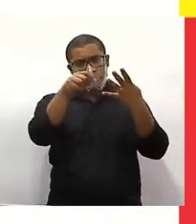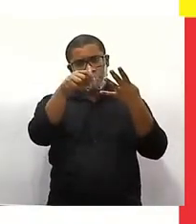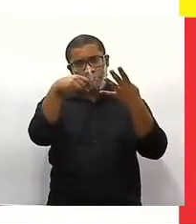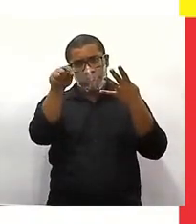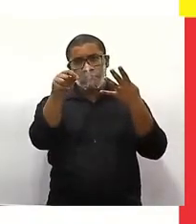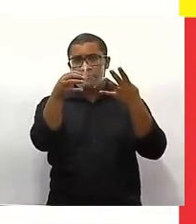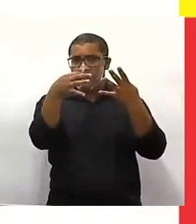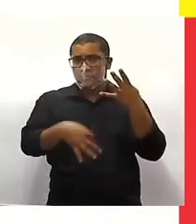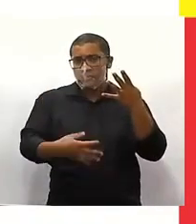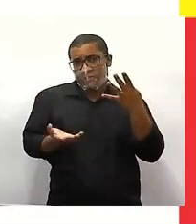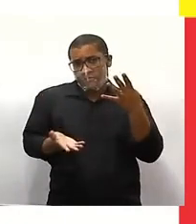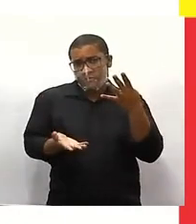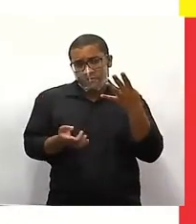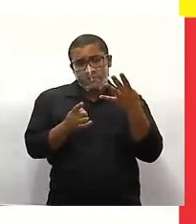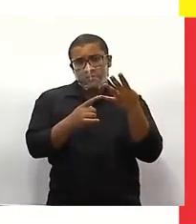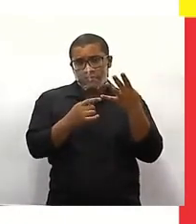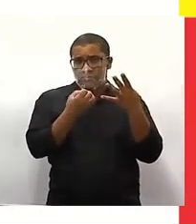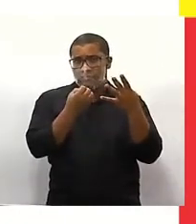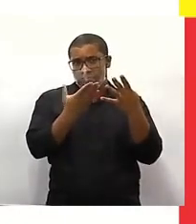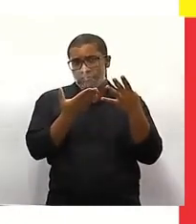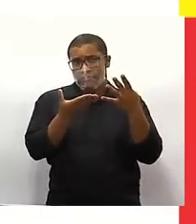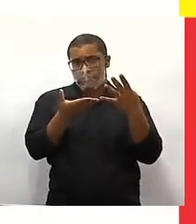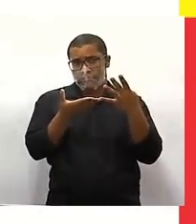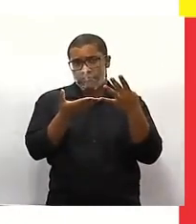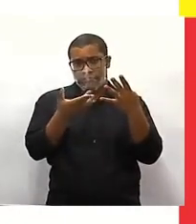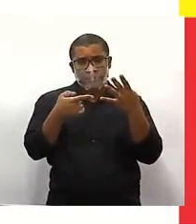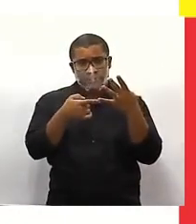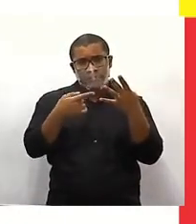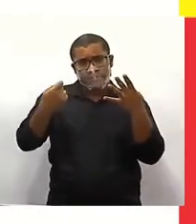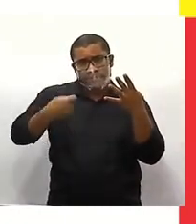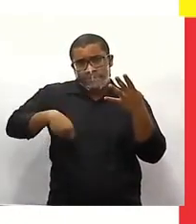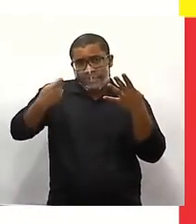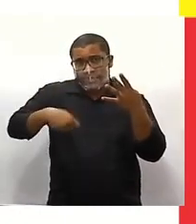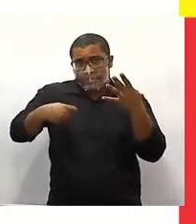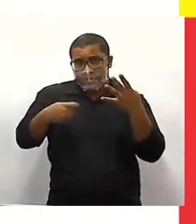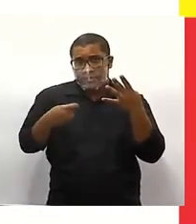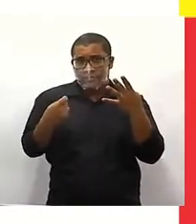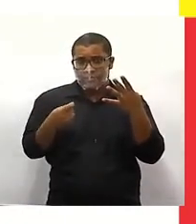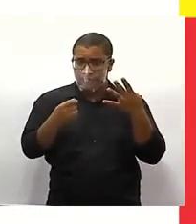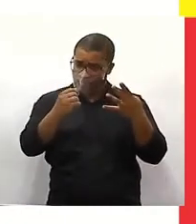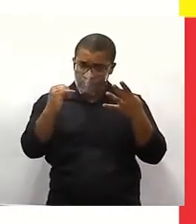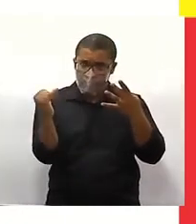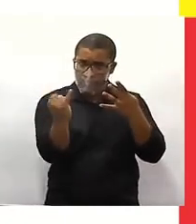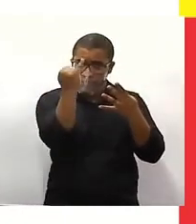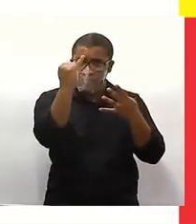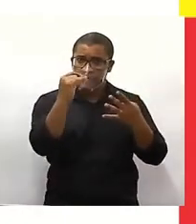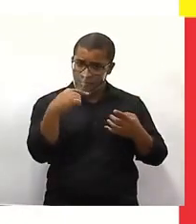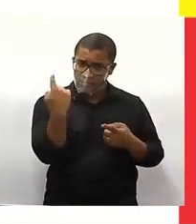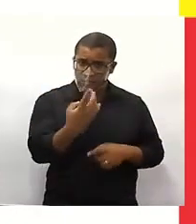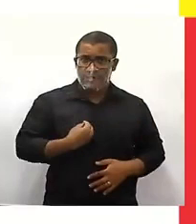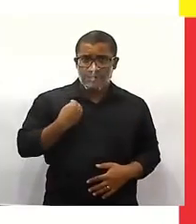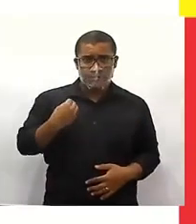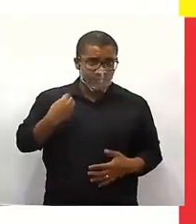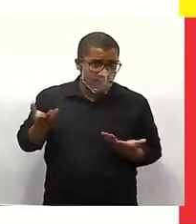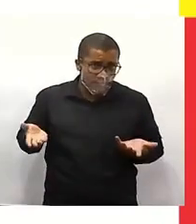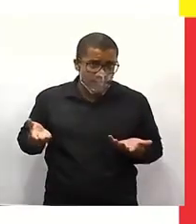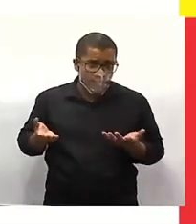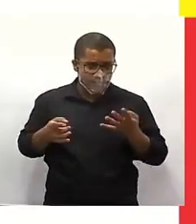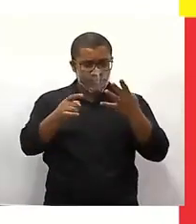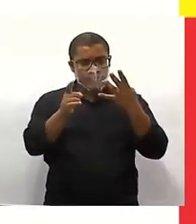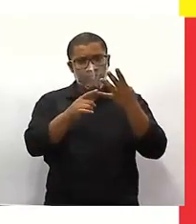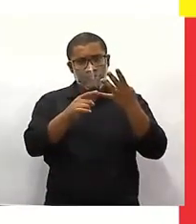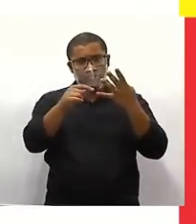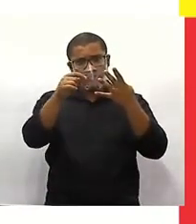água é um bem universal. Né? A água é fundamental para a existência dos seres vivos. Então, só